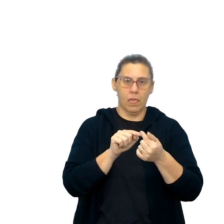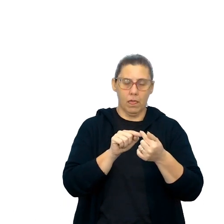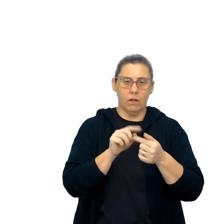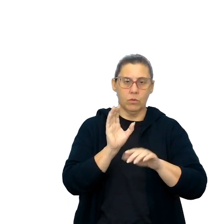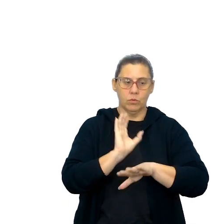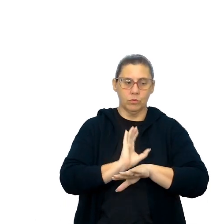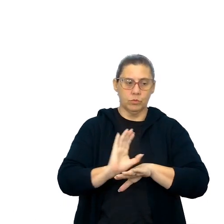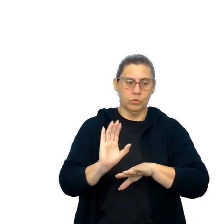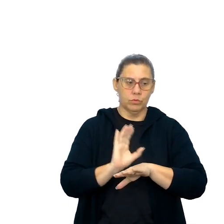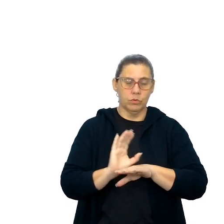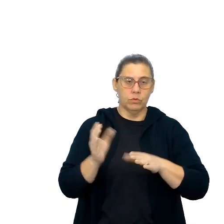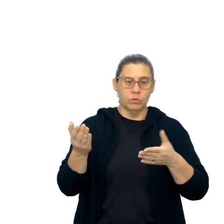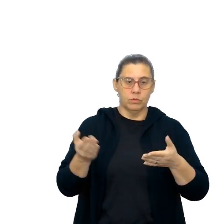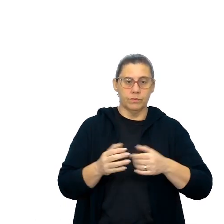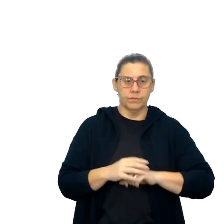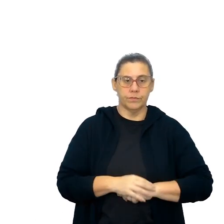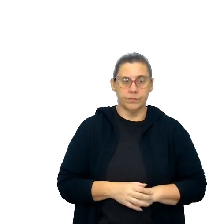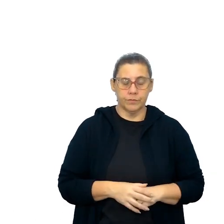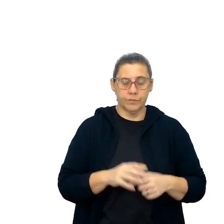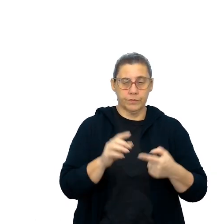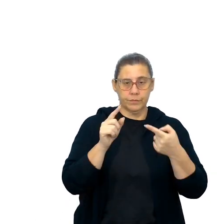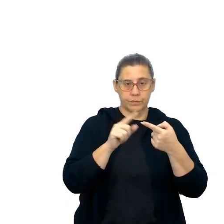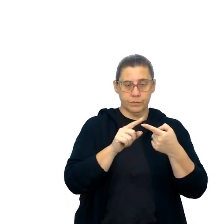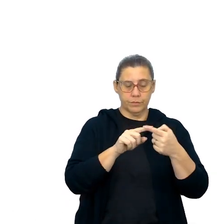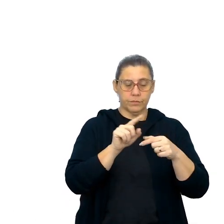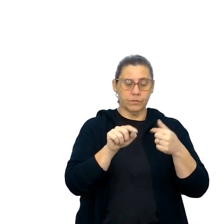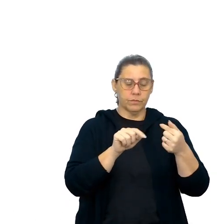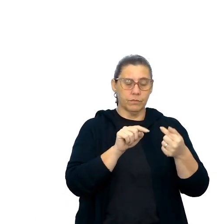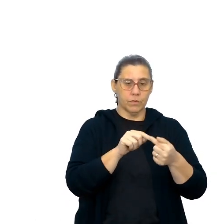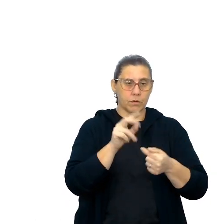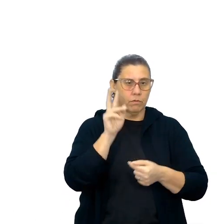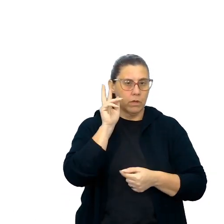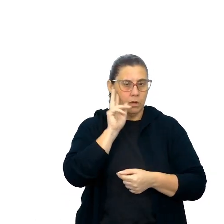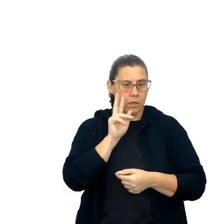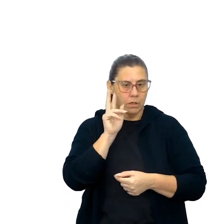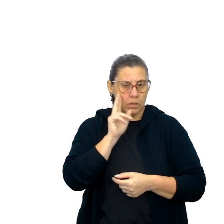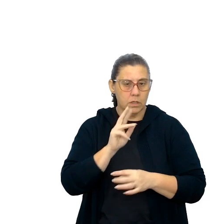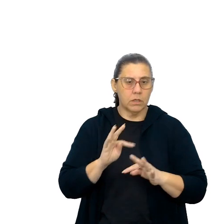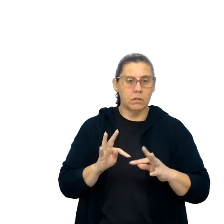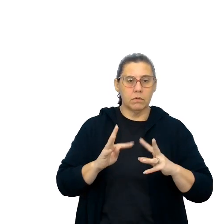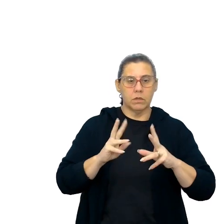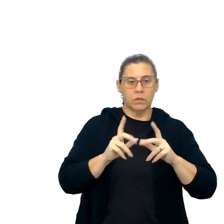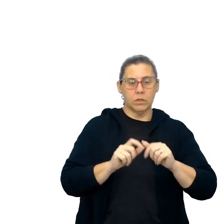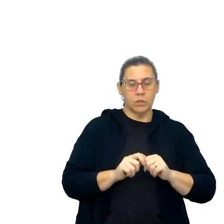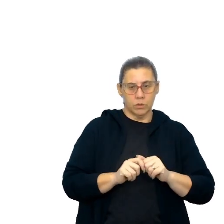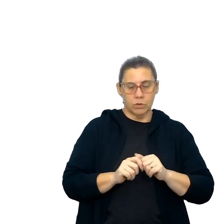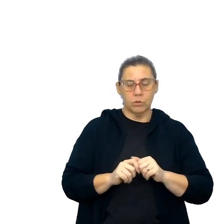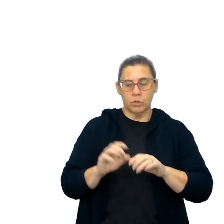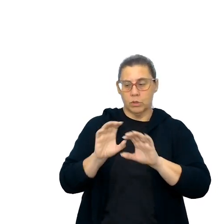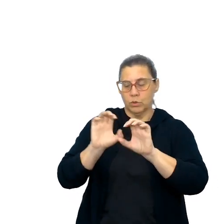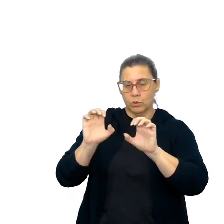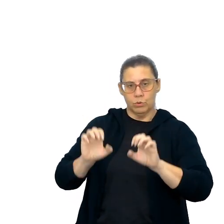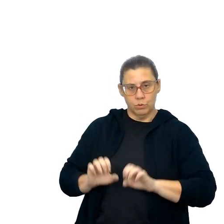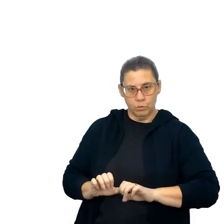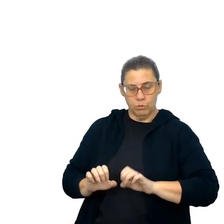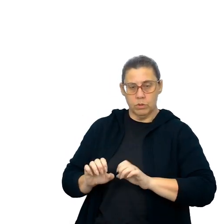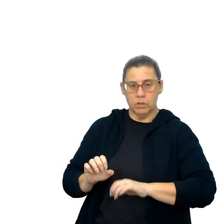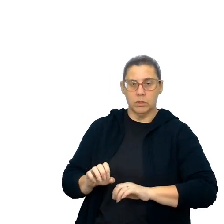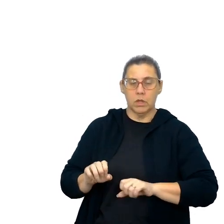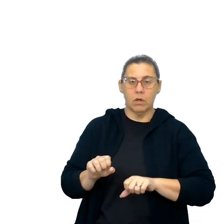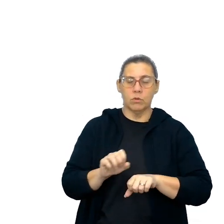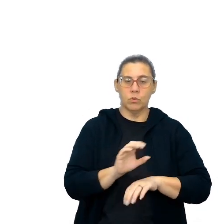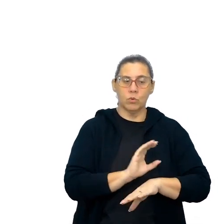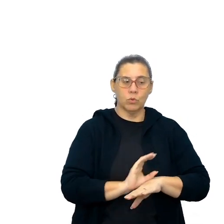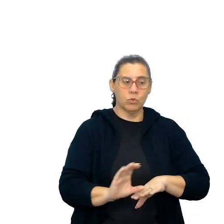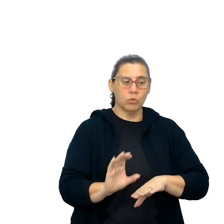formação? Num primeiro objetivo, nós vamos revisitar o cronograma e a estruturação das nossas formações, ok? A gente vai